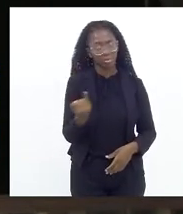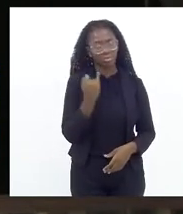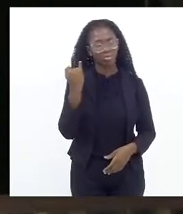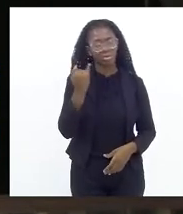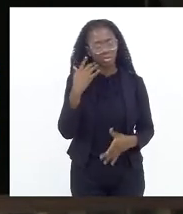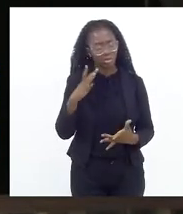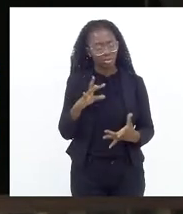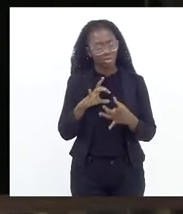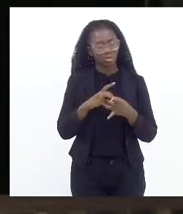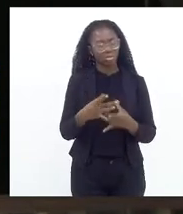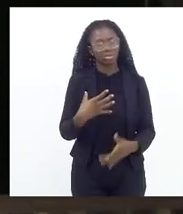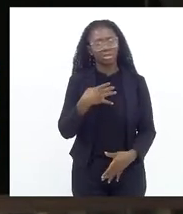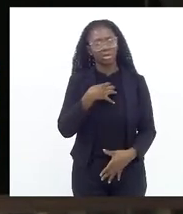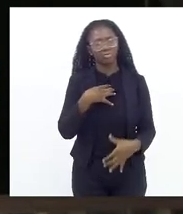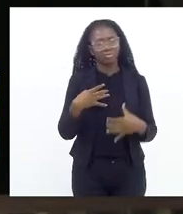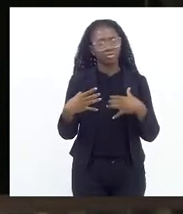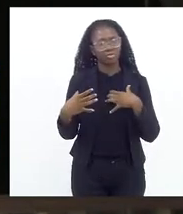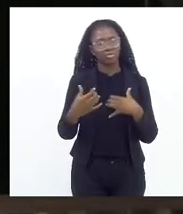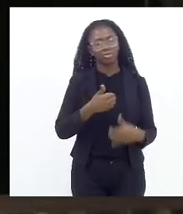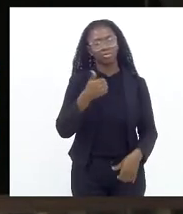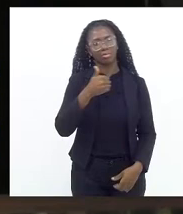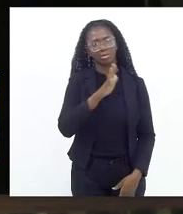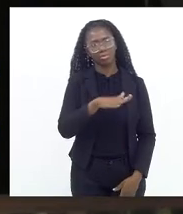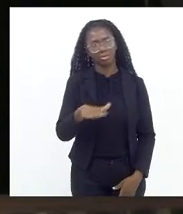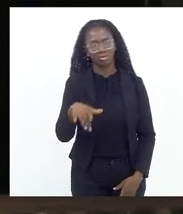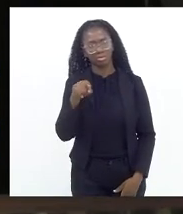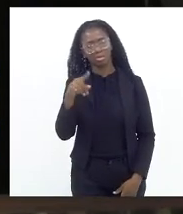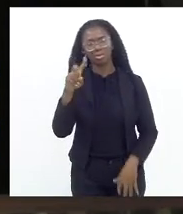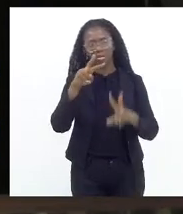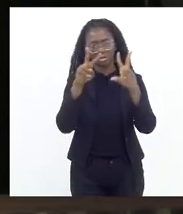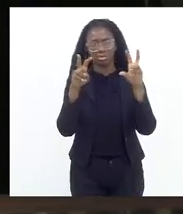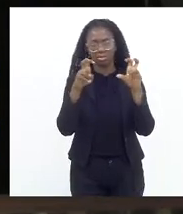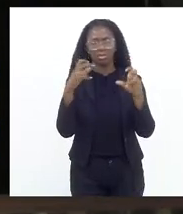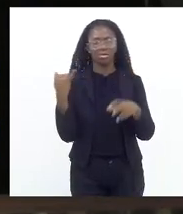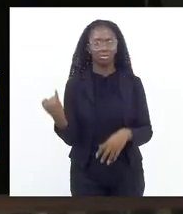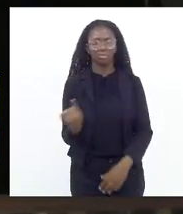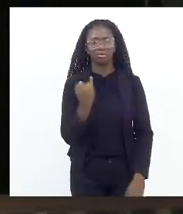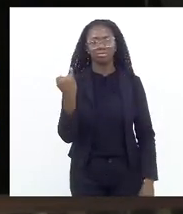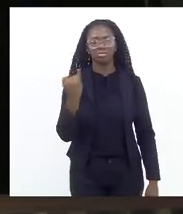primeira infância. Esse é o relevante tema que